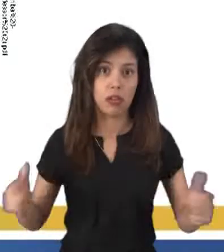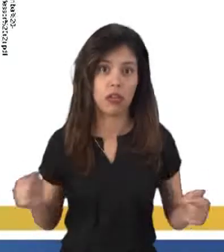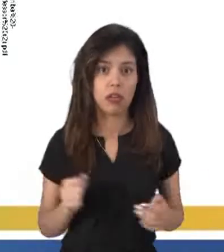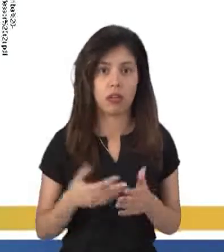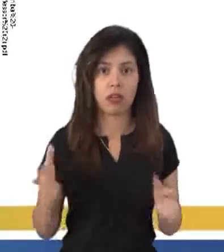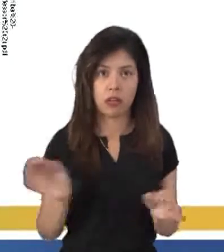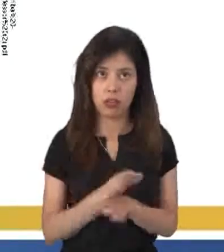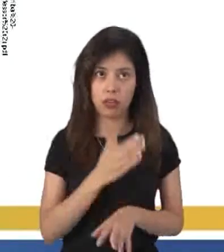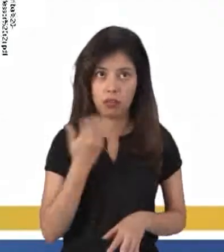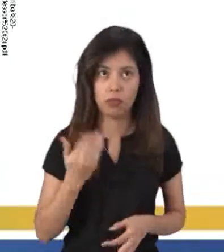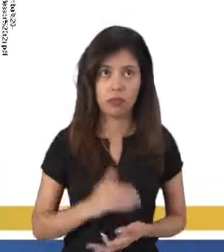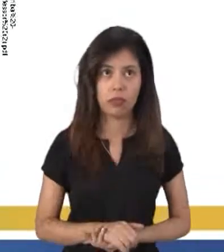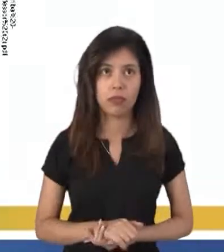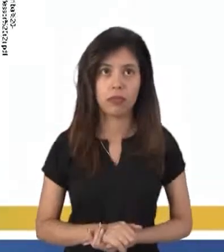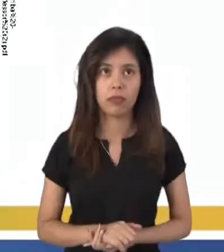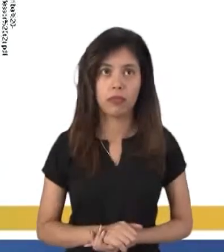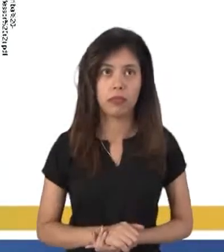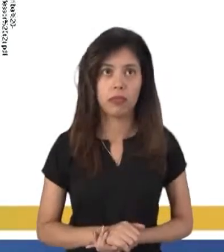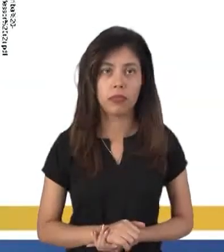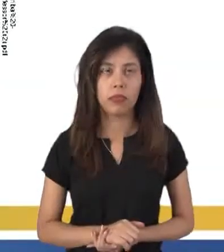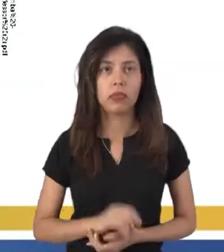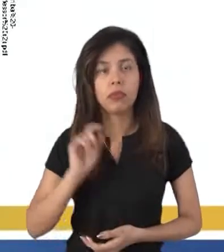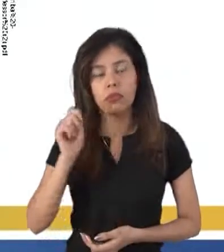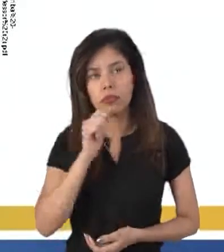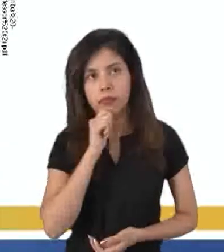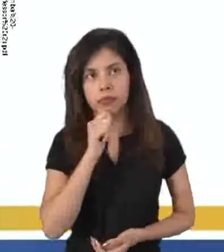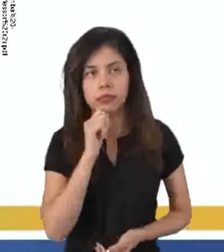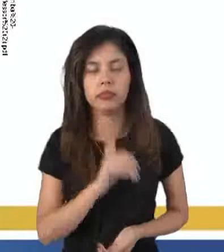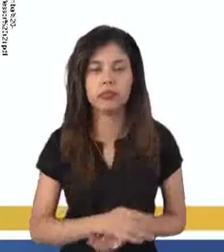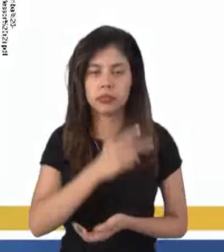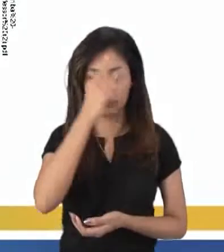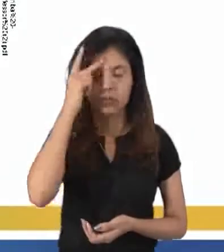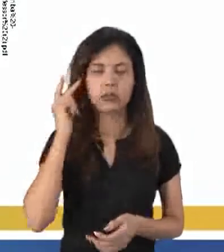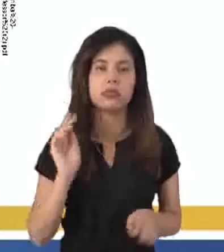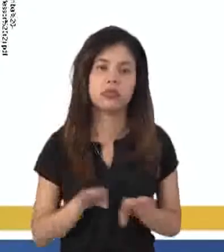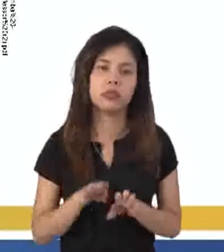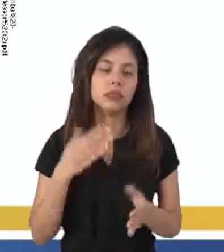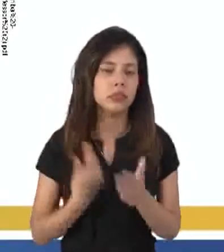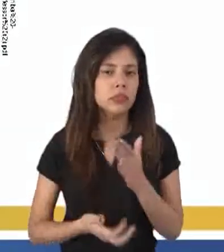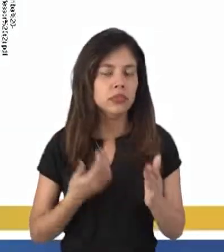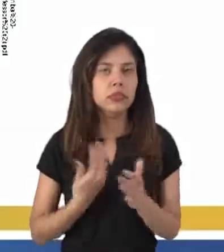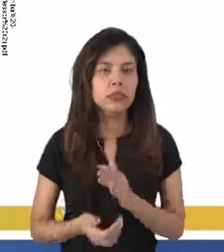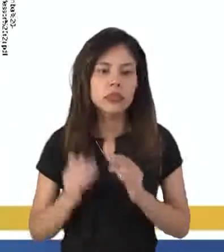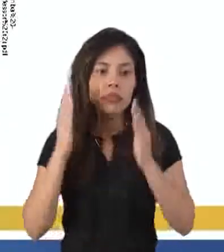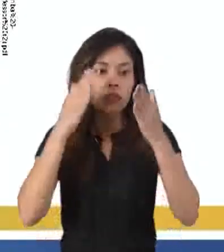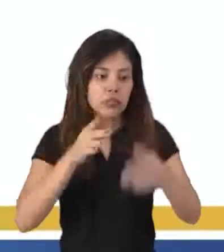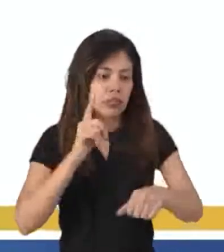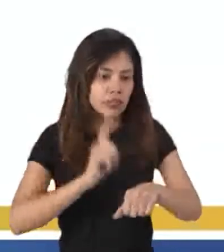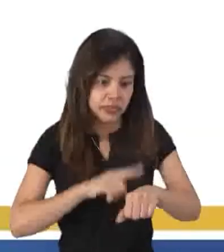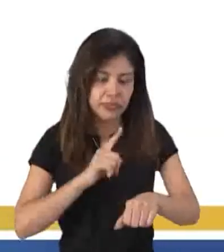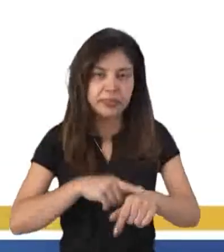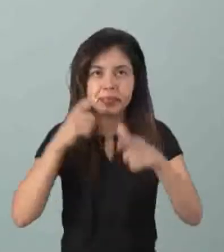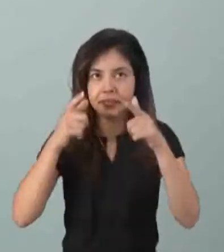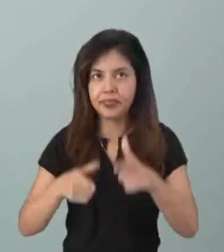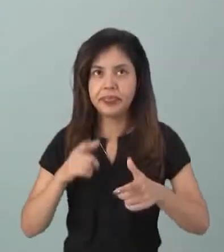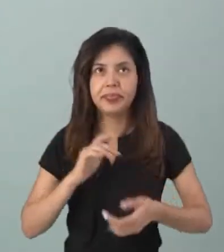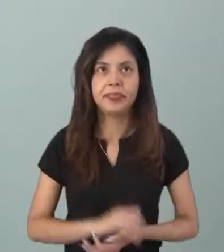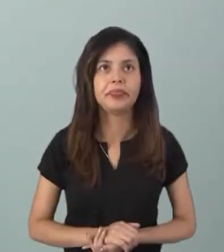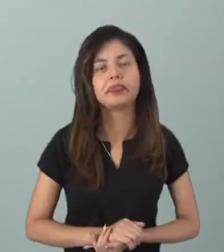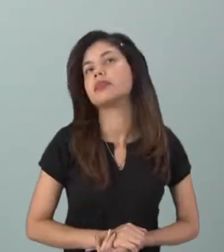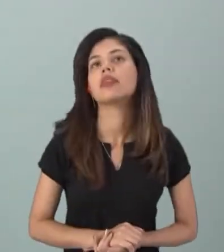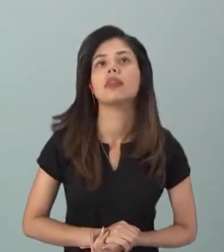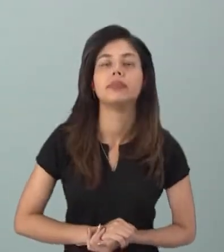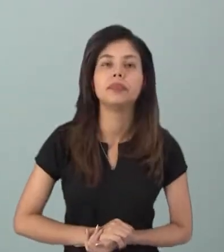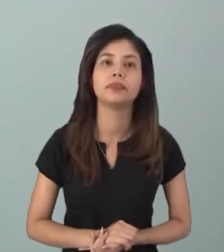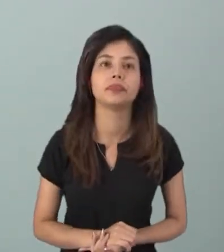pode acabar levando à morte. E aí, além disso, a pessoa também pode perder a referência de tempo e de lugar. E